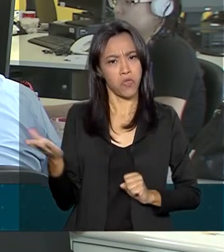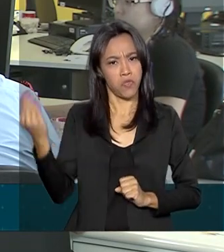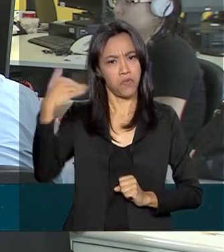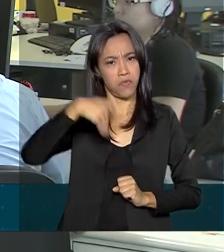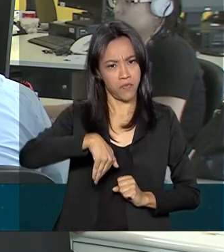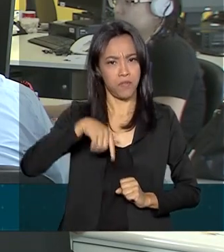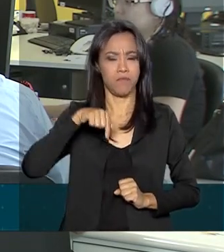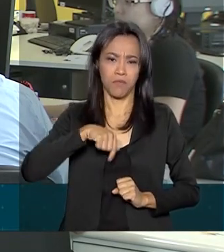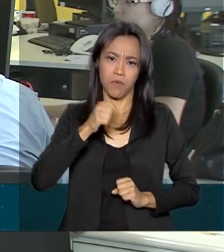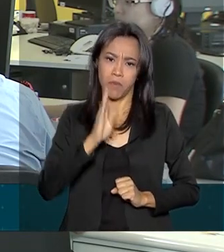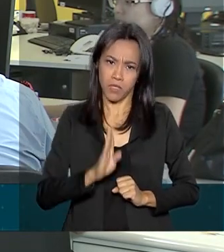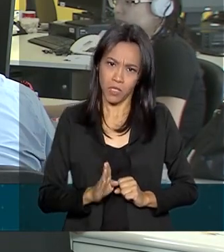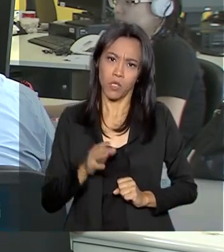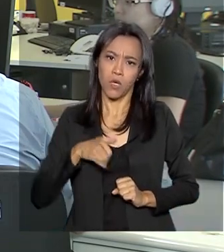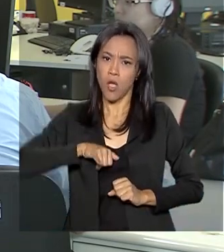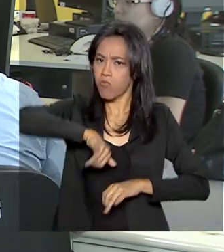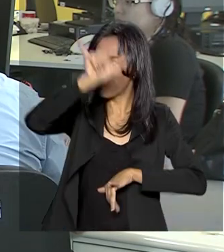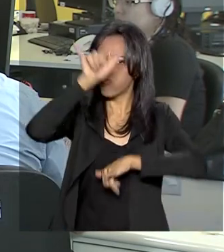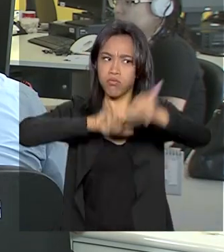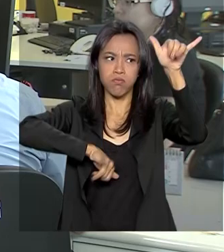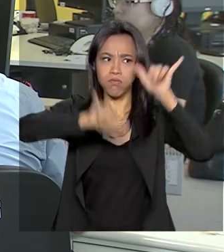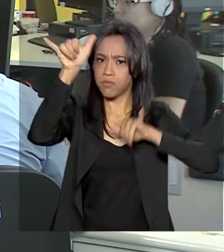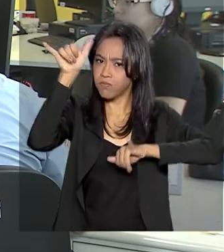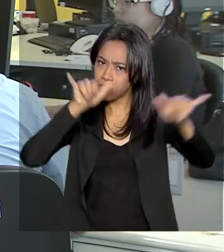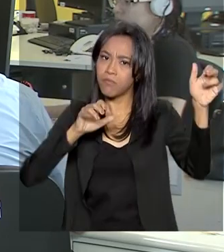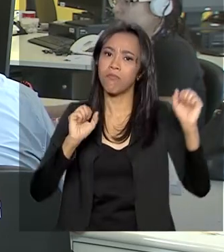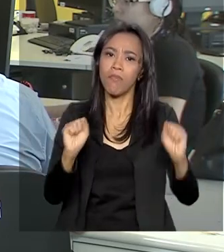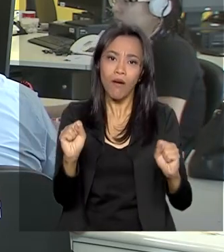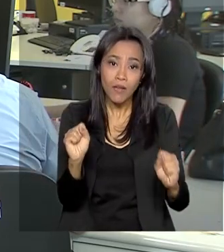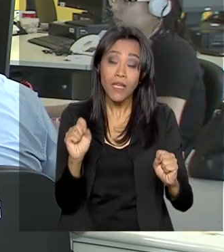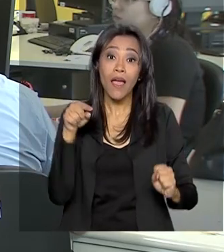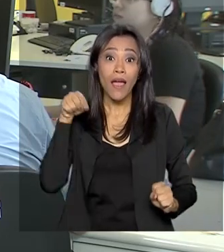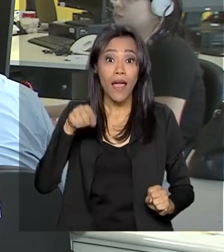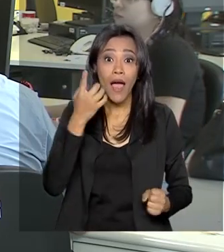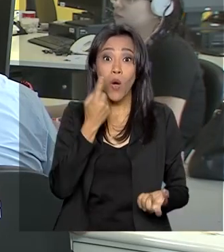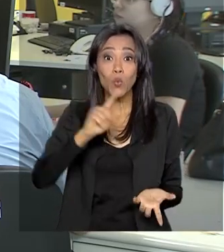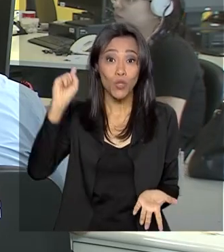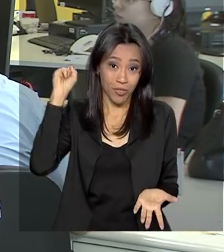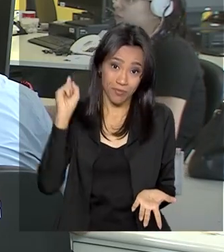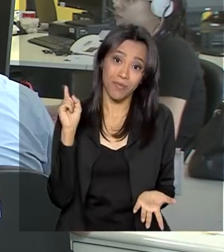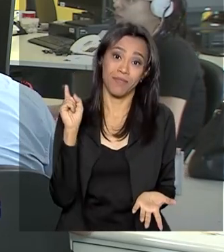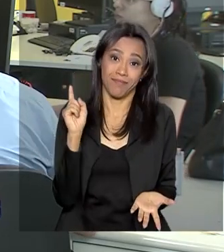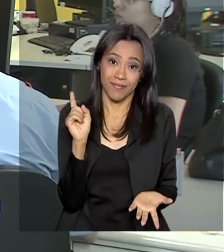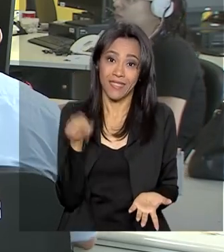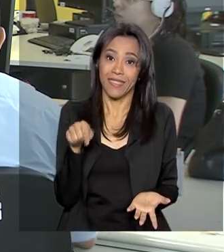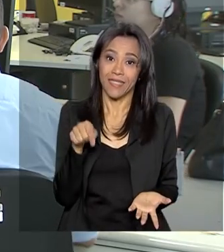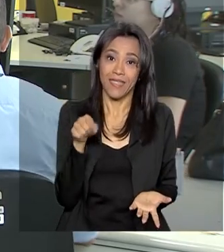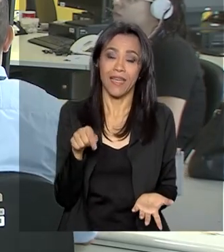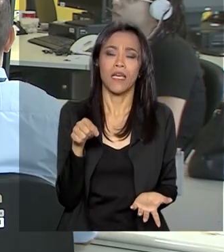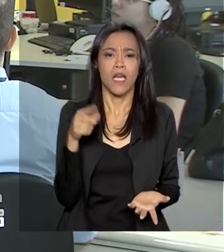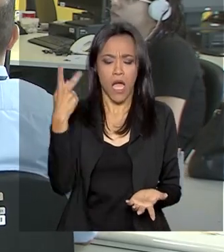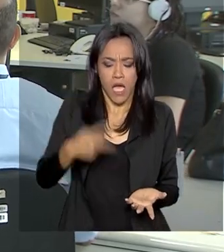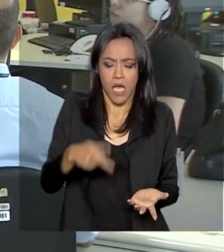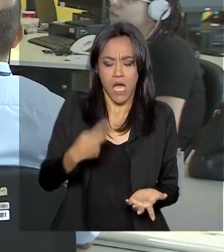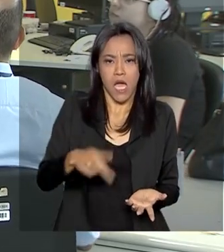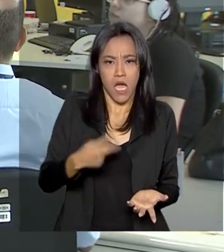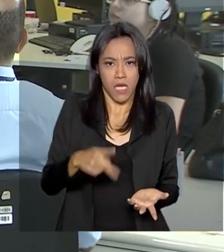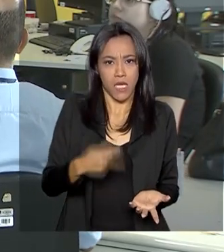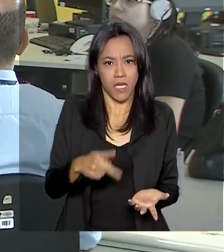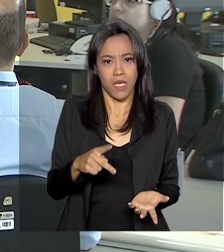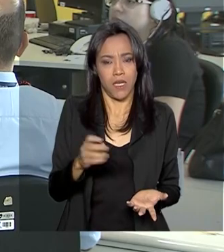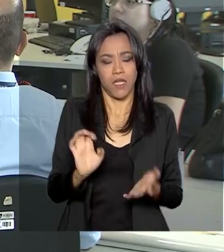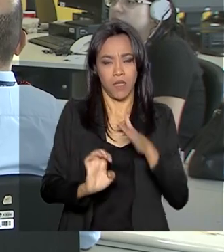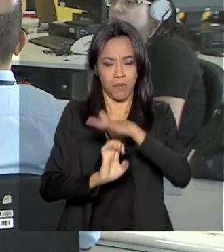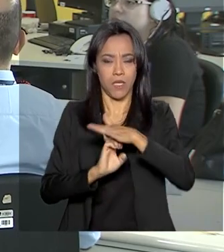voos internacionais no Brasil. Essa autorização é a última etapa para o início de voos de uma empresa estrangeira aqui no país. E a